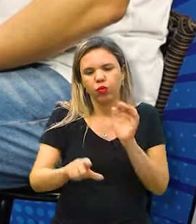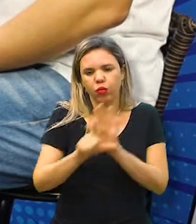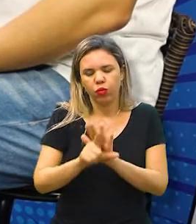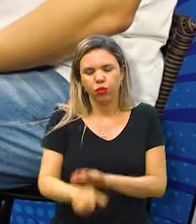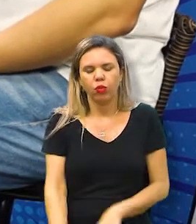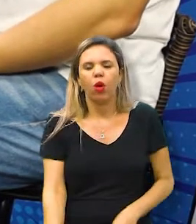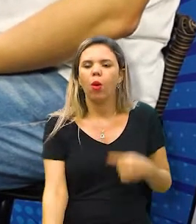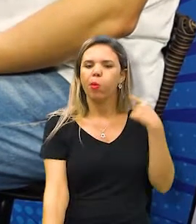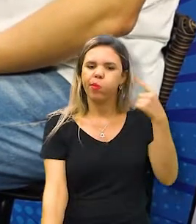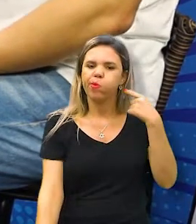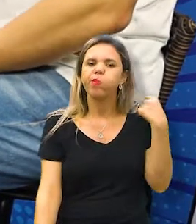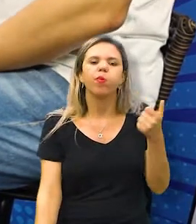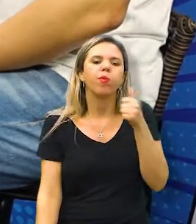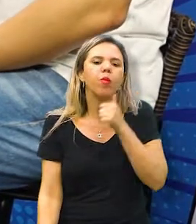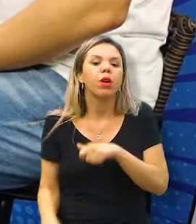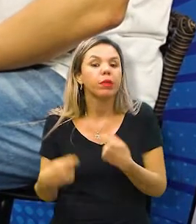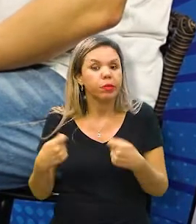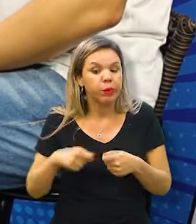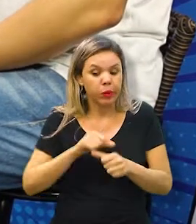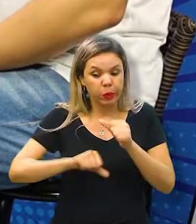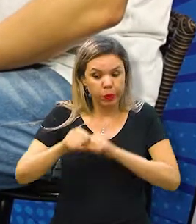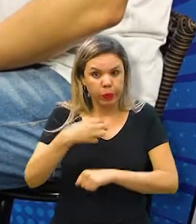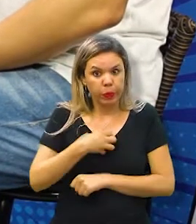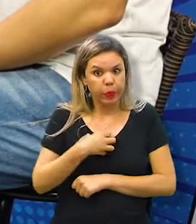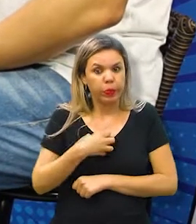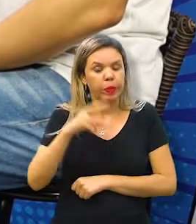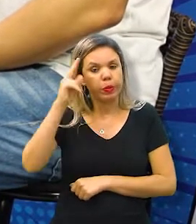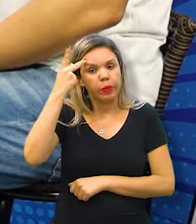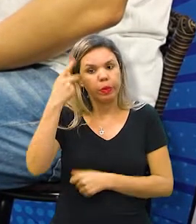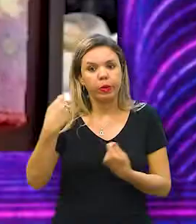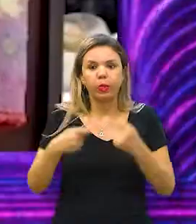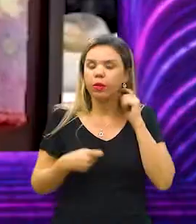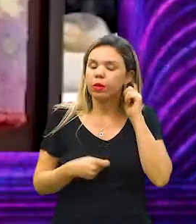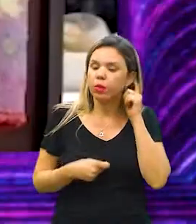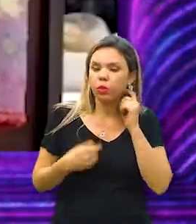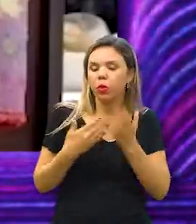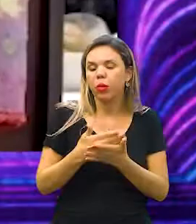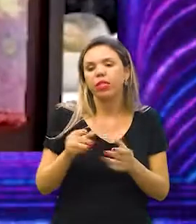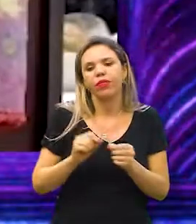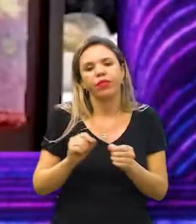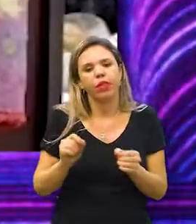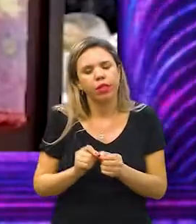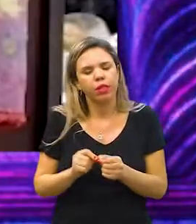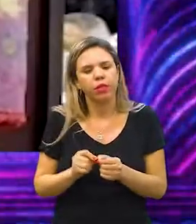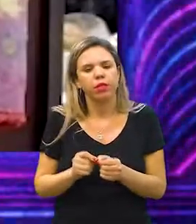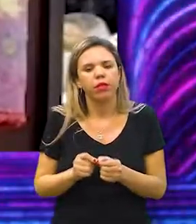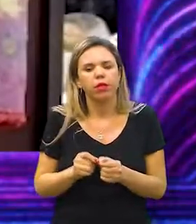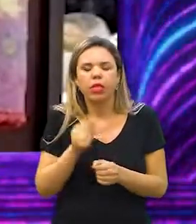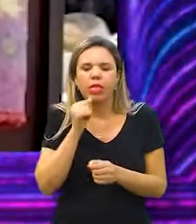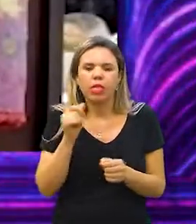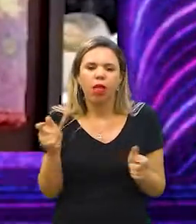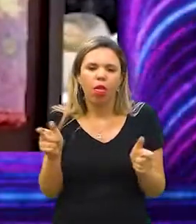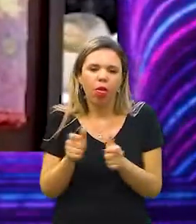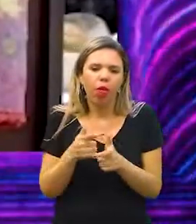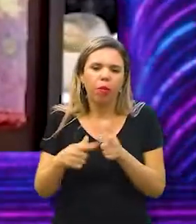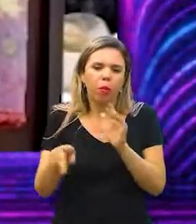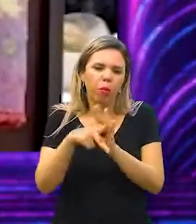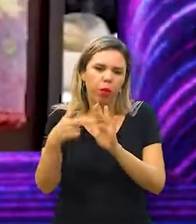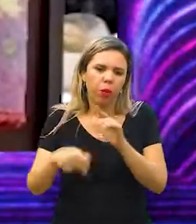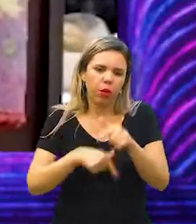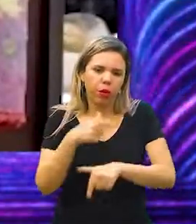do lado da lei, como advogada, ele vai precisar mudar. E é isso que ele começa a fazer, ele começa a boicotar